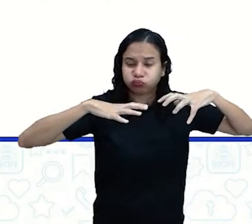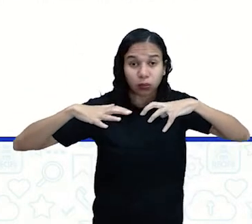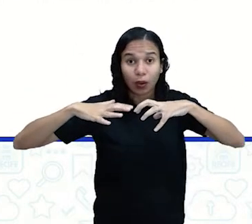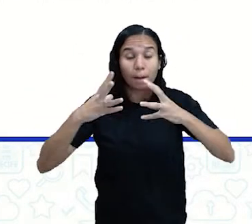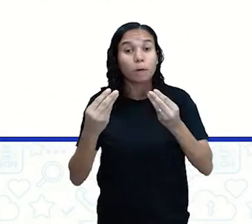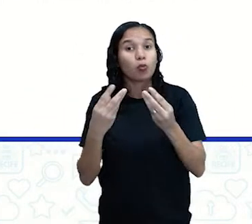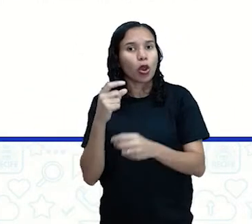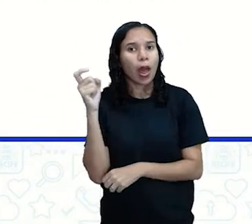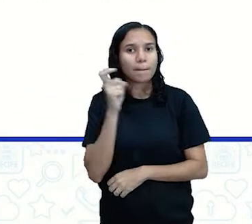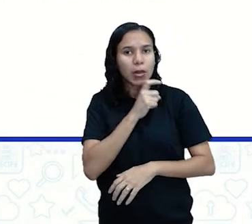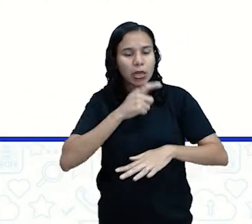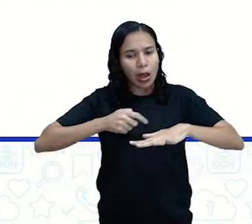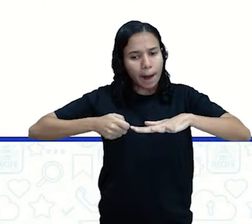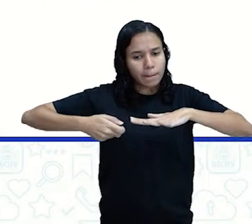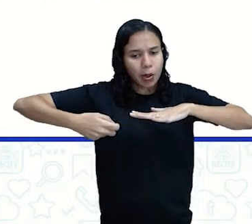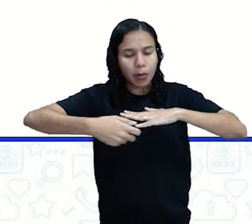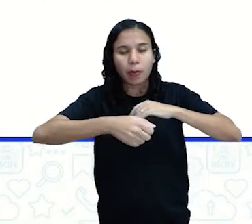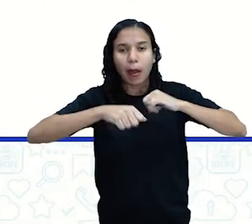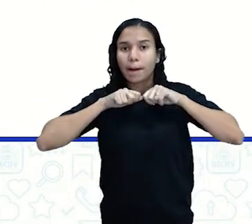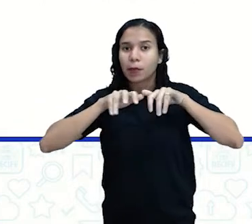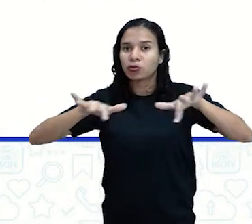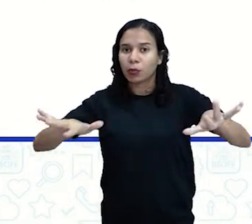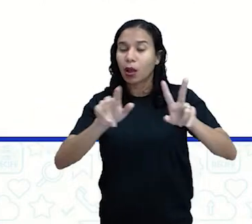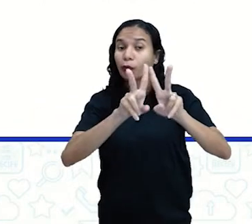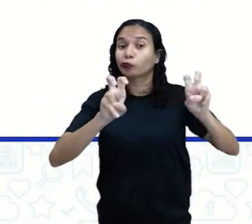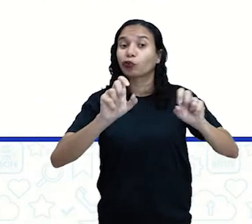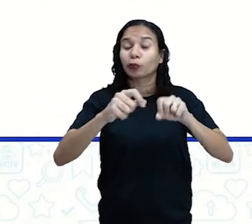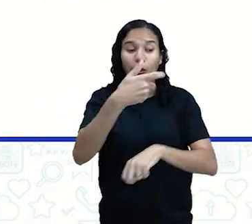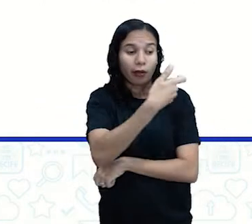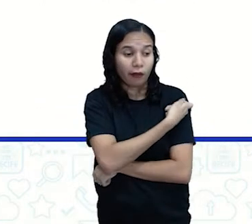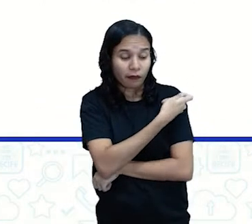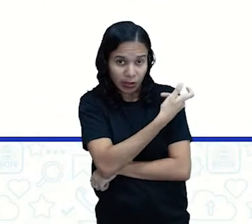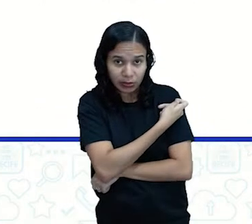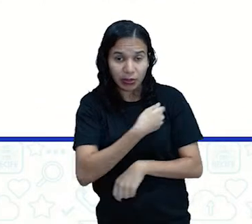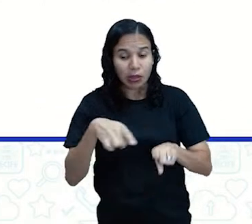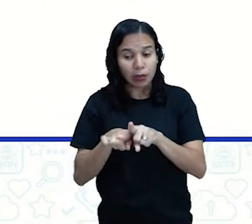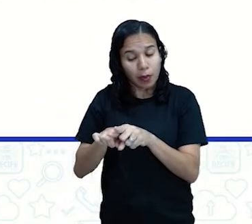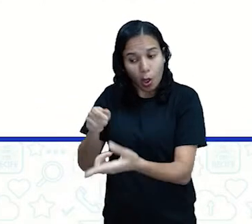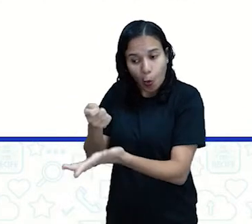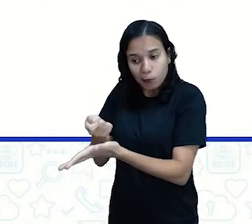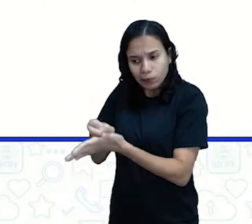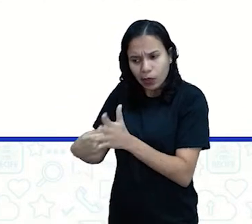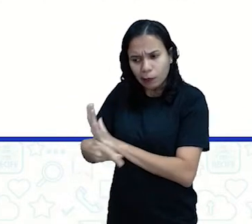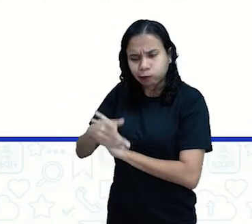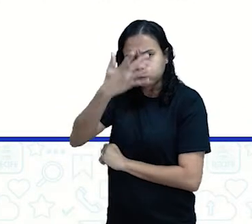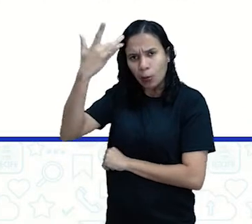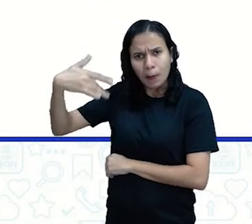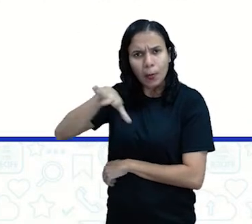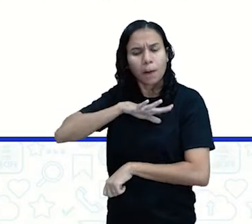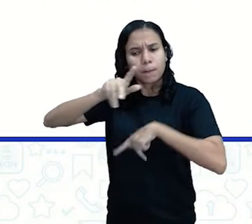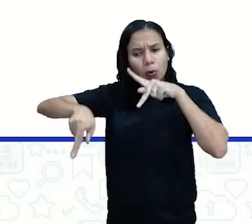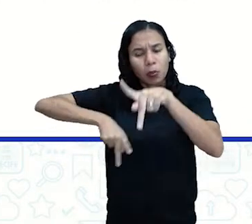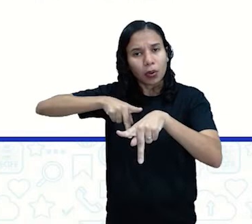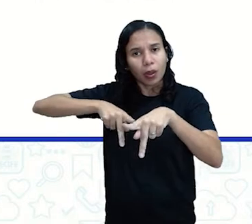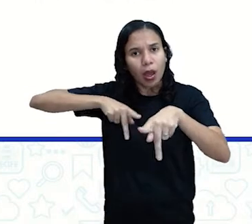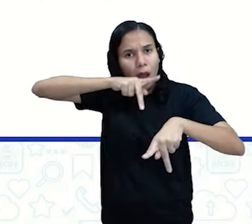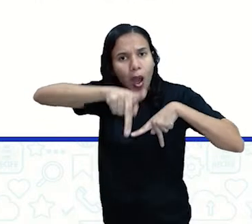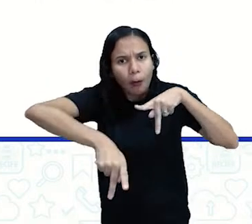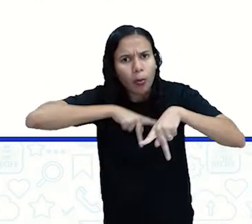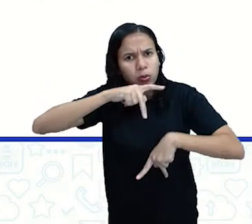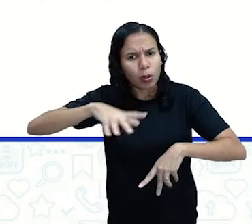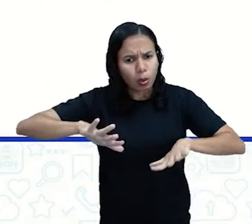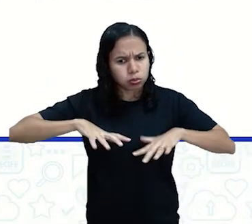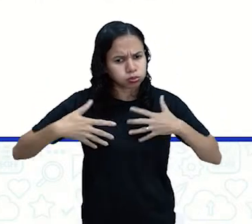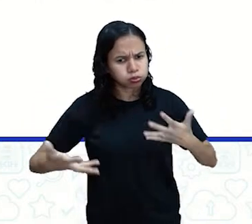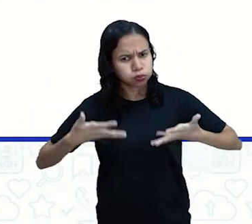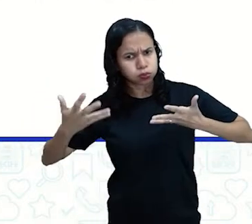news sobre as vacinas e sobre a obrigatoriedade da vacina, que fez com que a população se